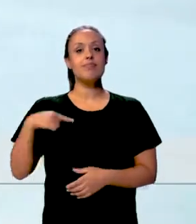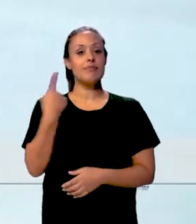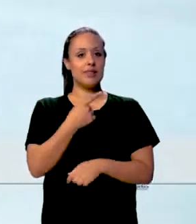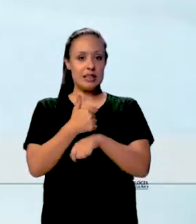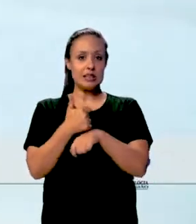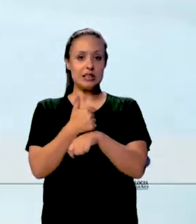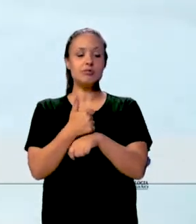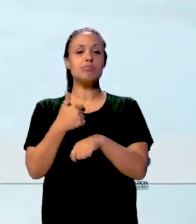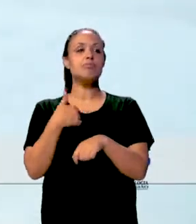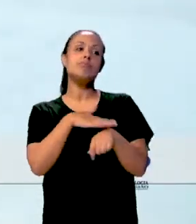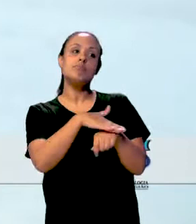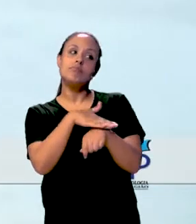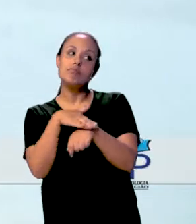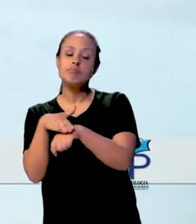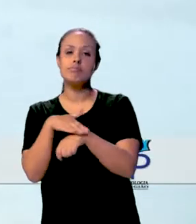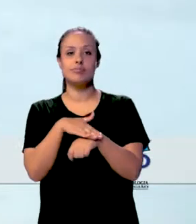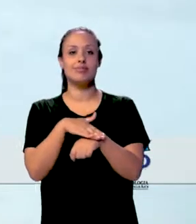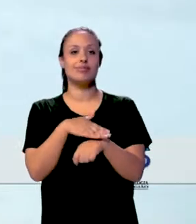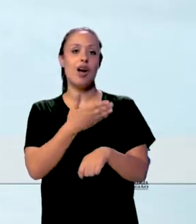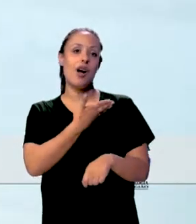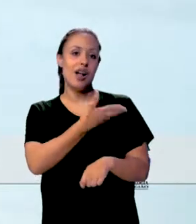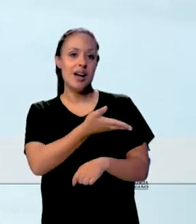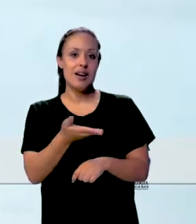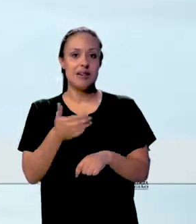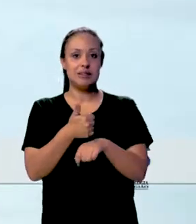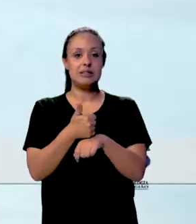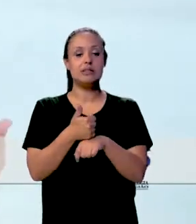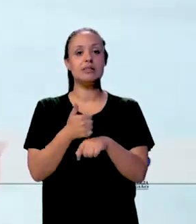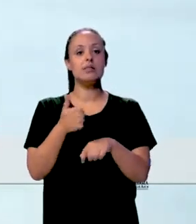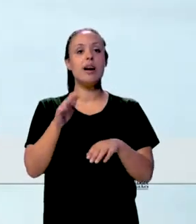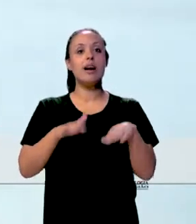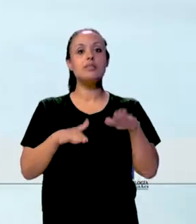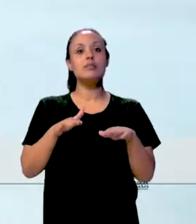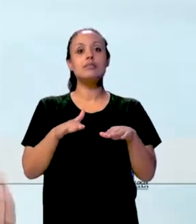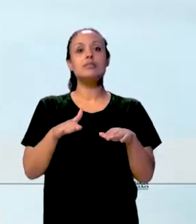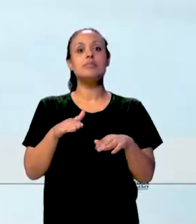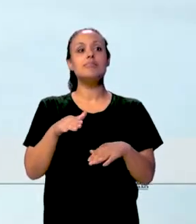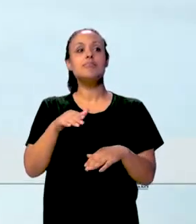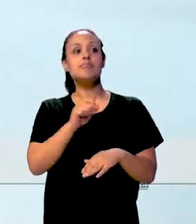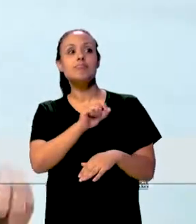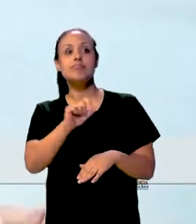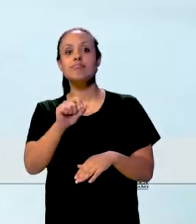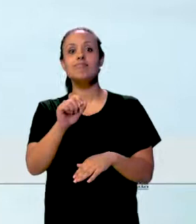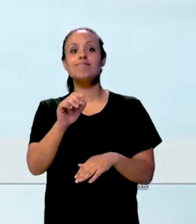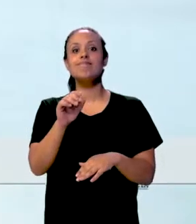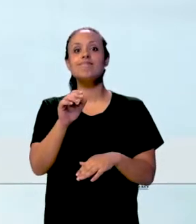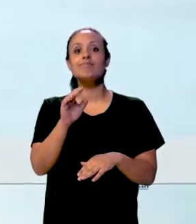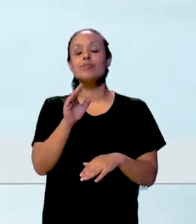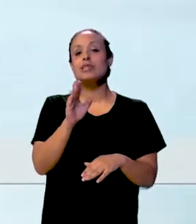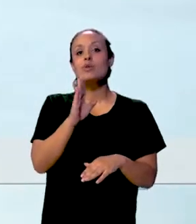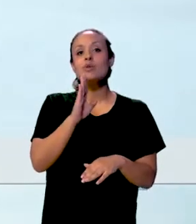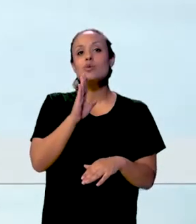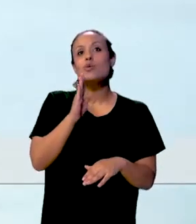trocando com colegas, é muito frequente que a gente ouça que nunca falou sobre isso. O que é psicologia? A gente nem sabe o que é,